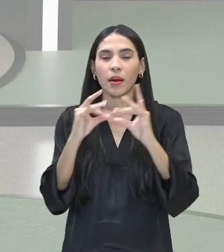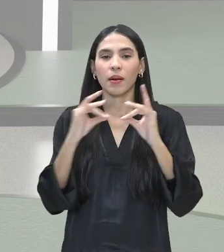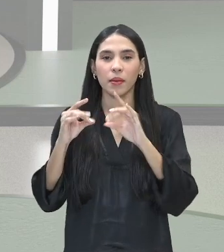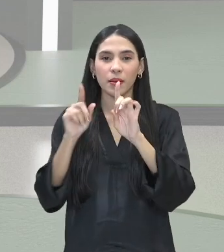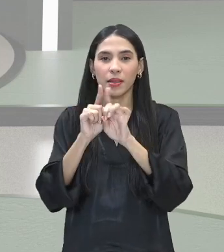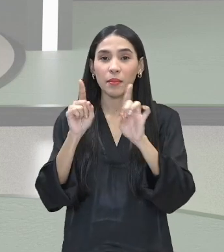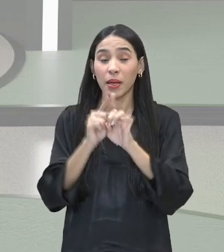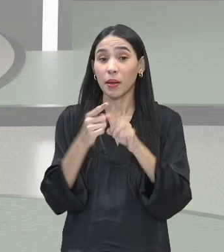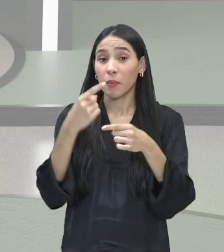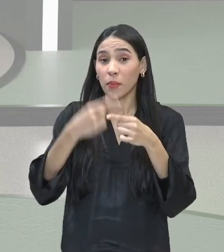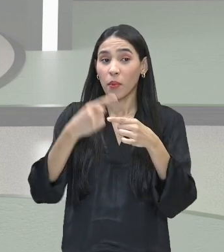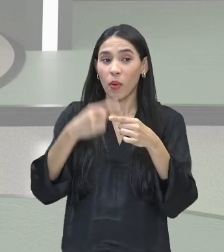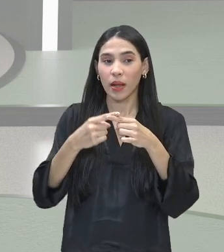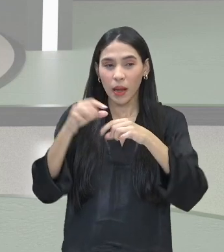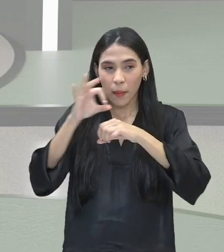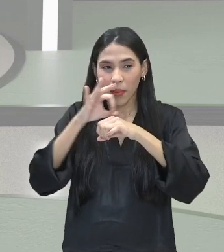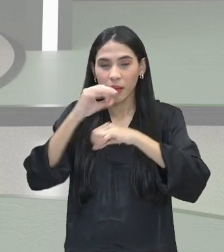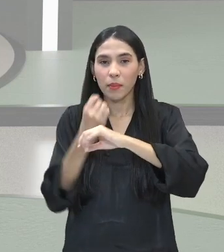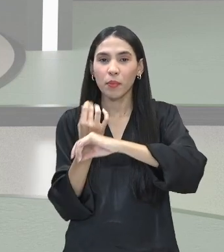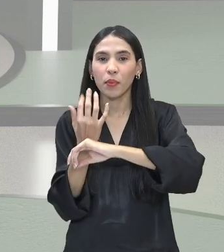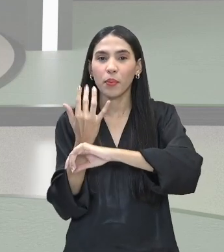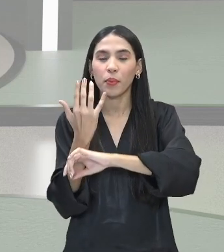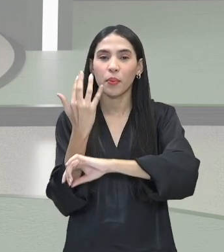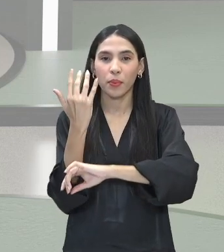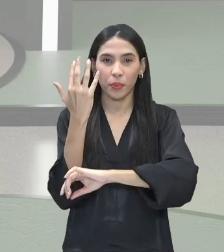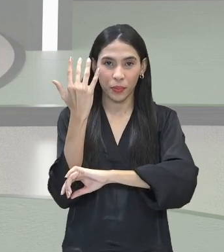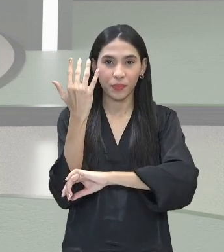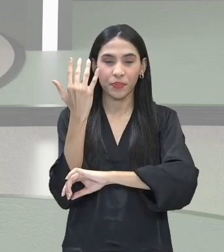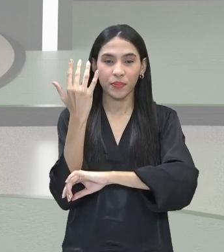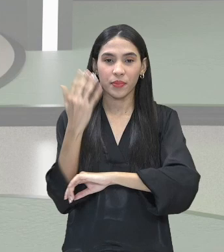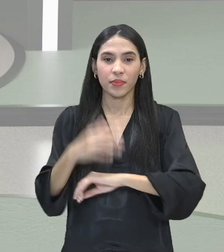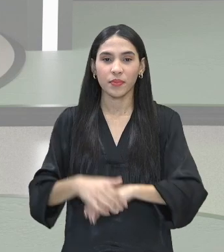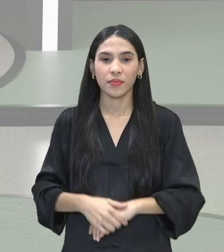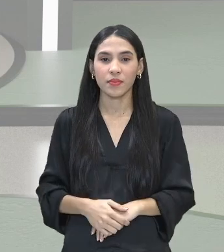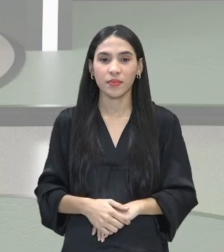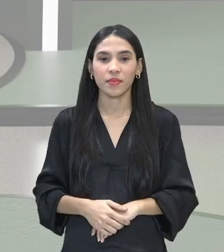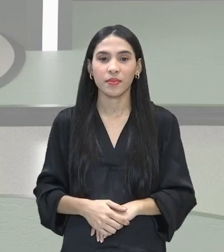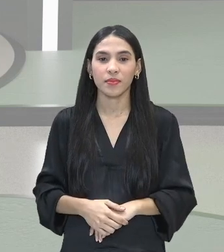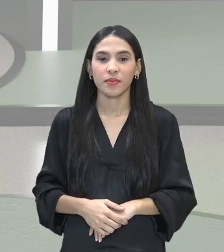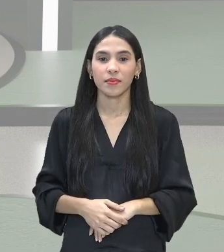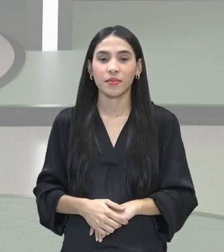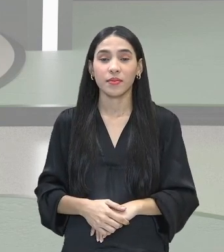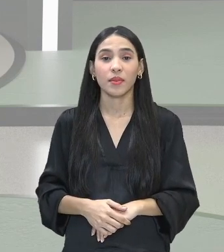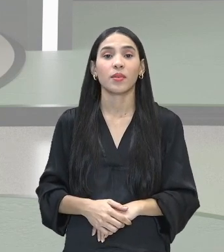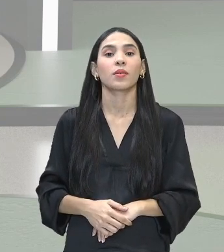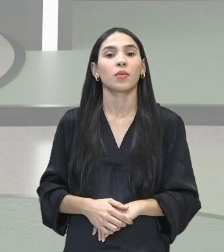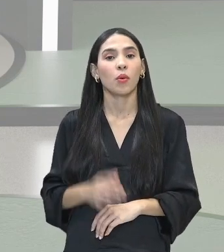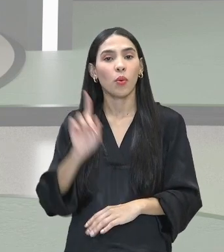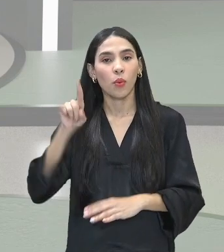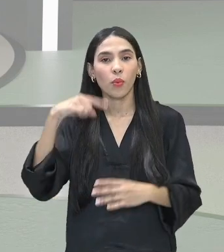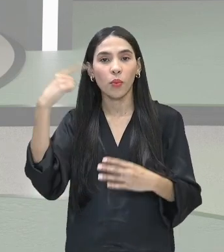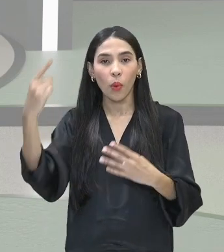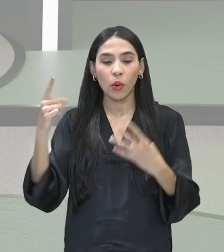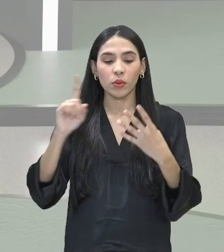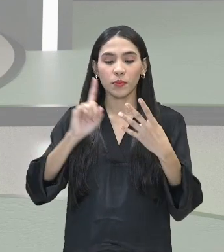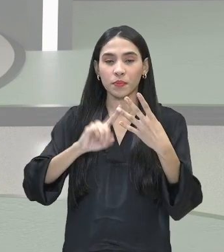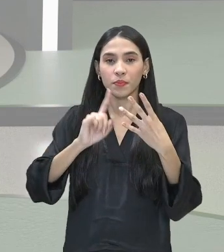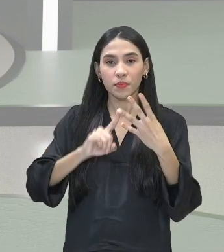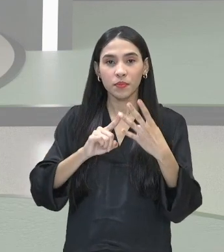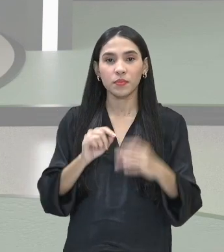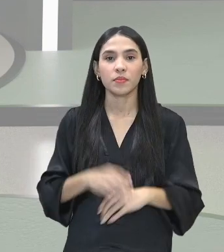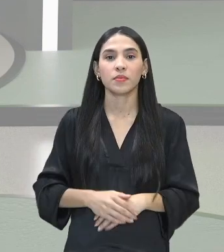porque a naftalina, ela passou pelo processo de sublimação. E o próximo composto é